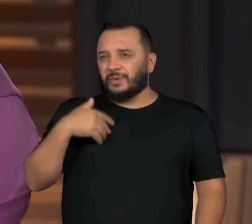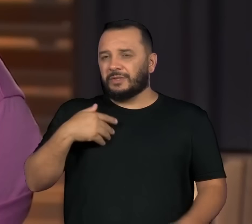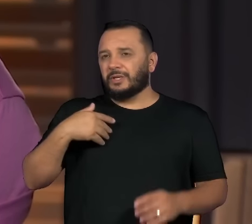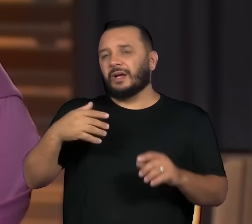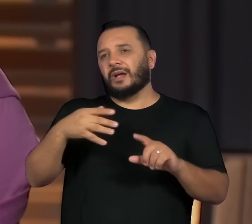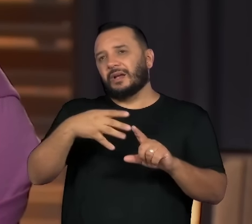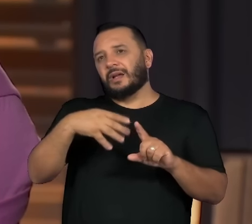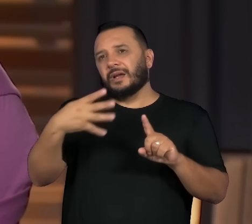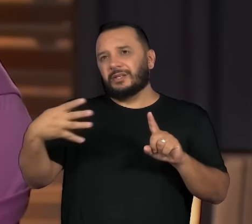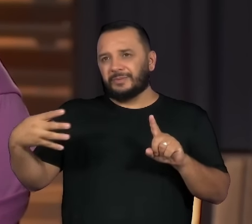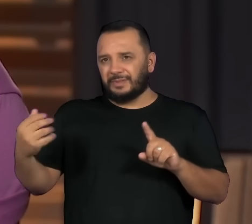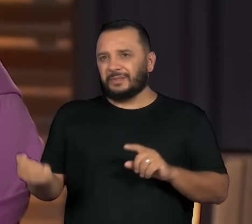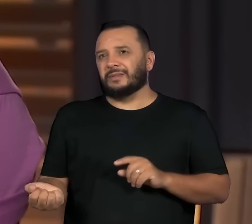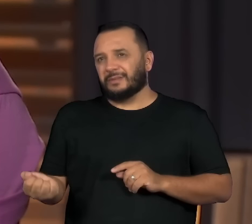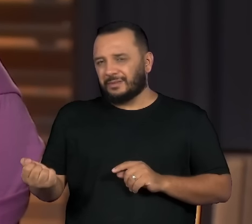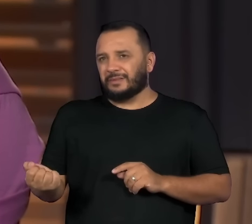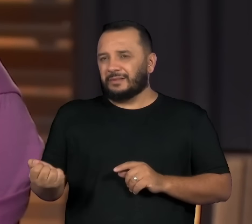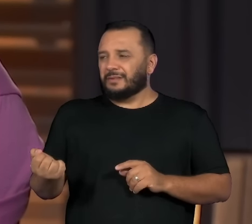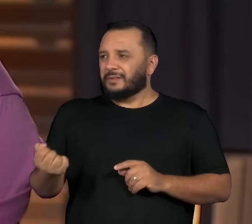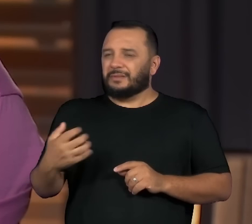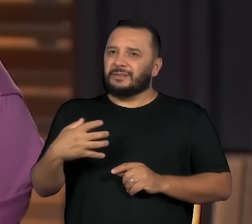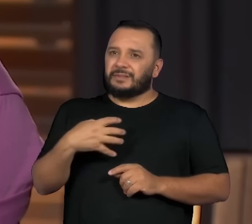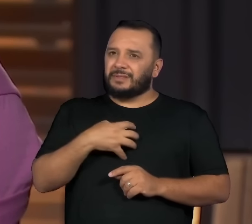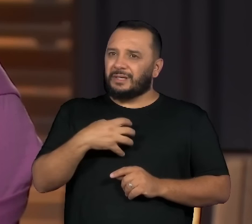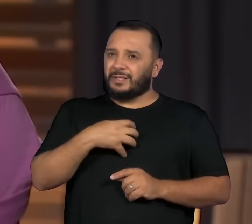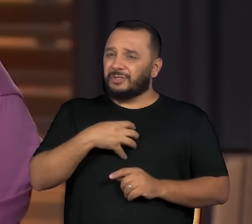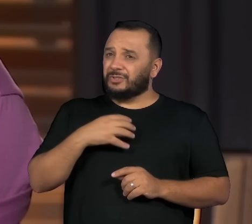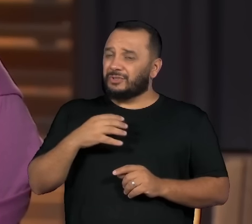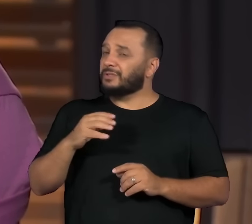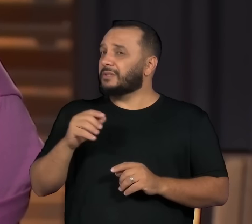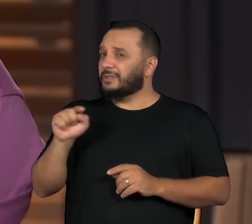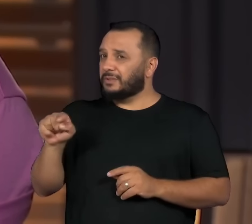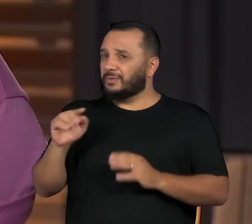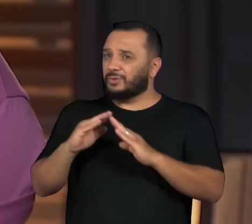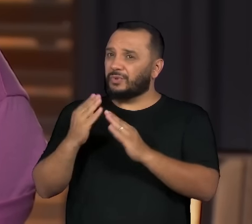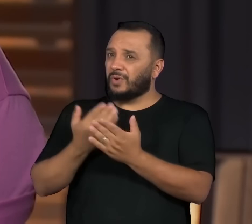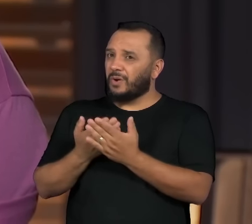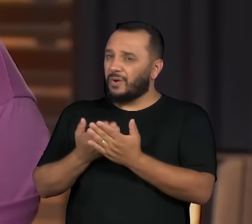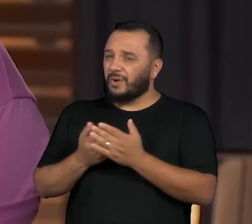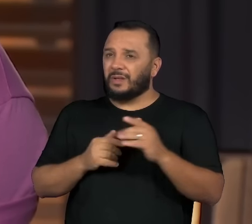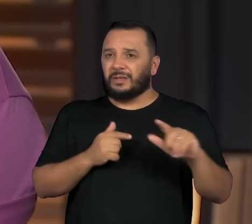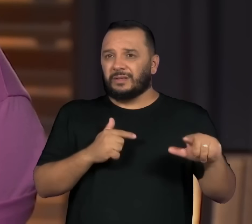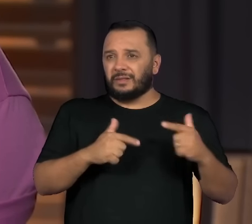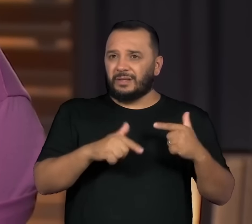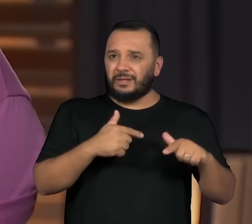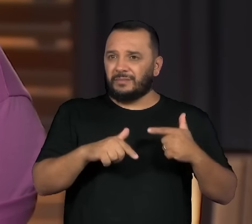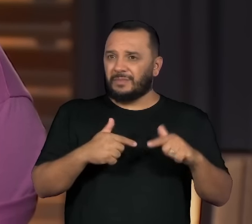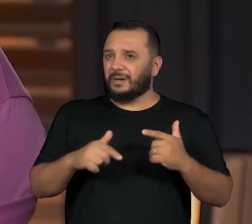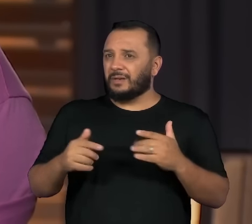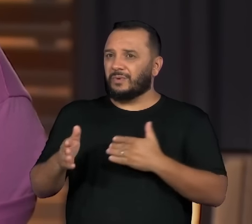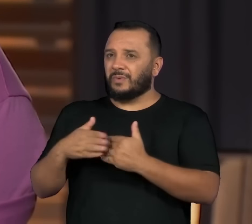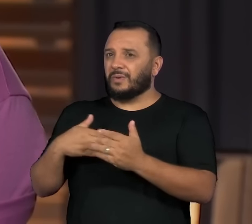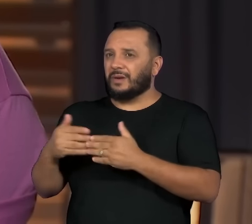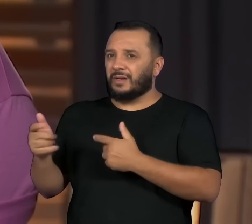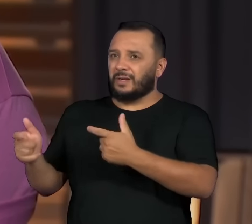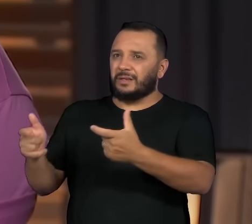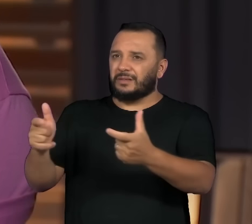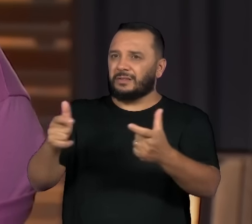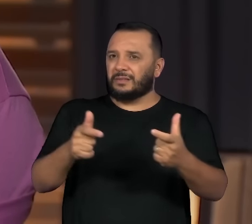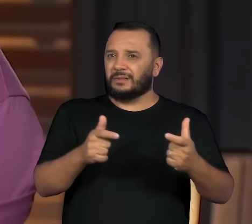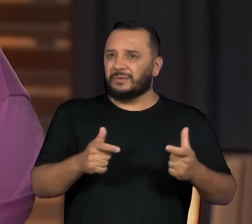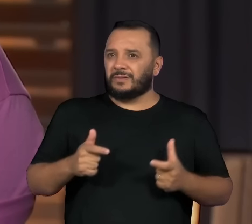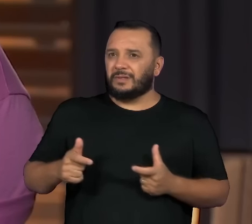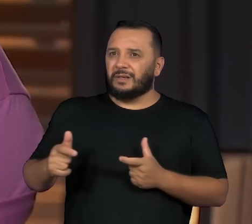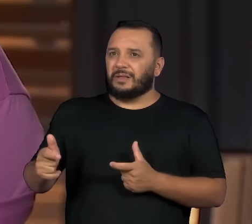LGBTQIA+, sente isso não é só na escola, é no trabalho, é em todo canto. E a gente tende...